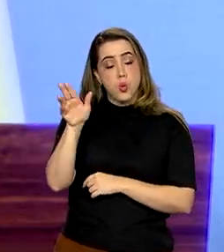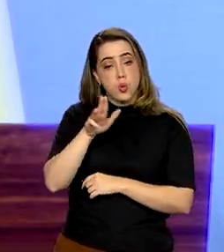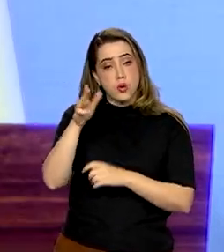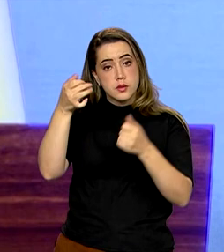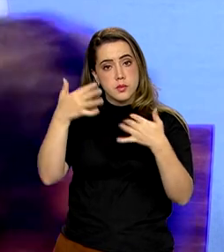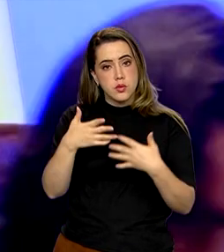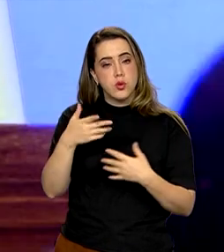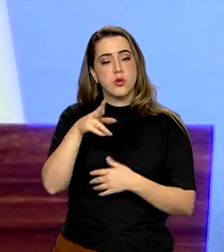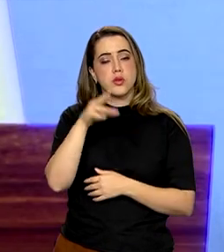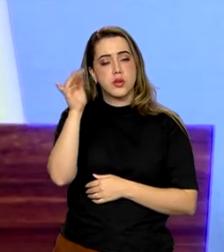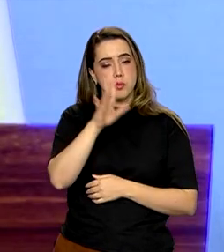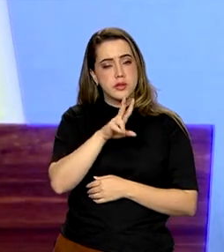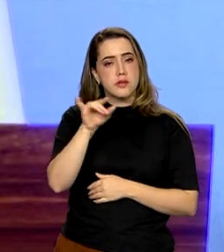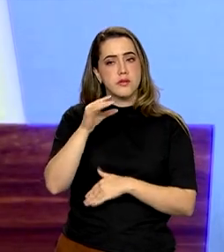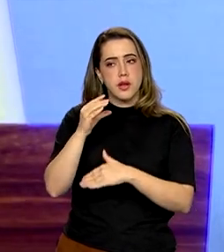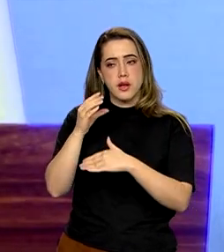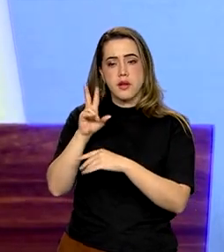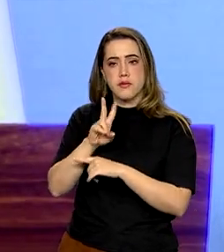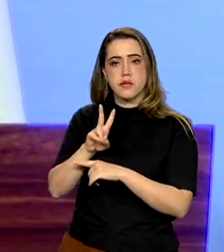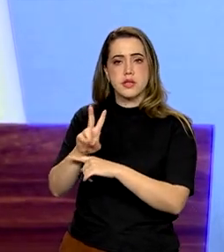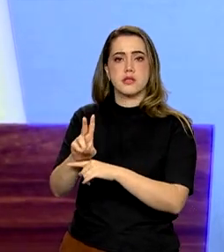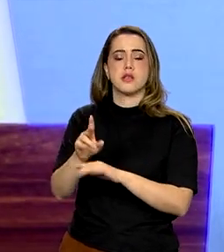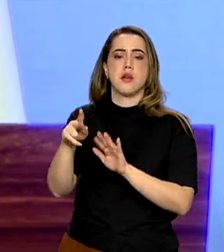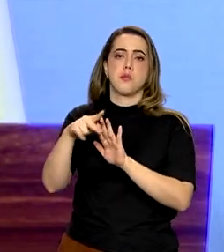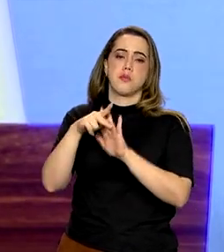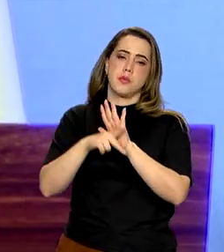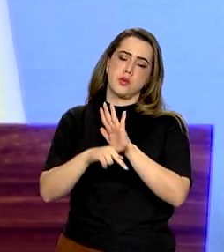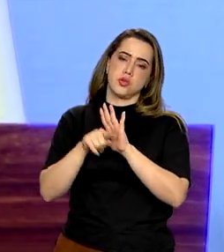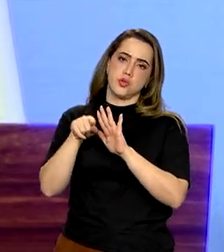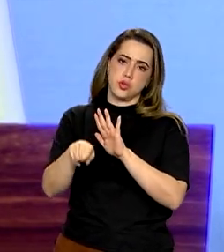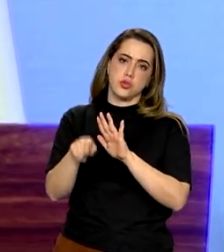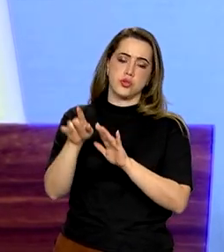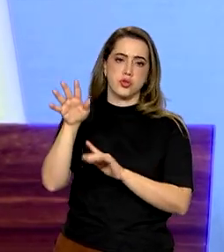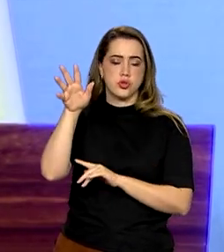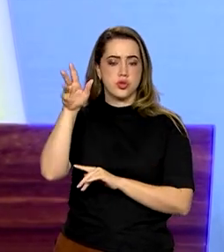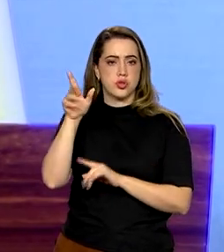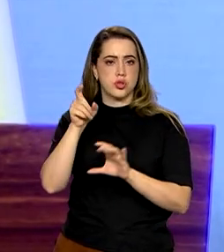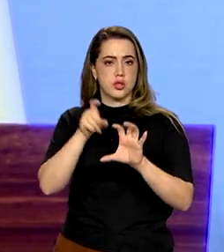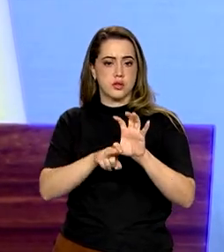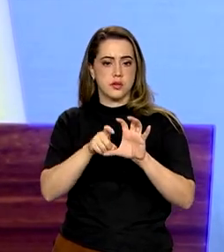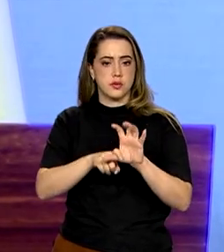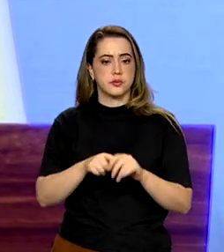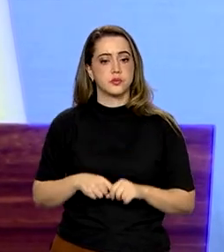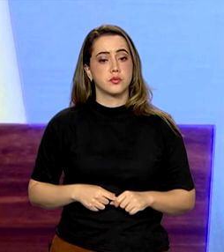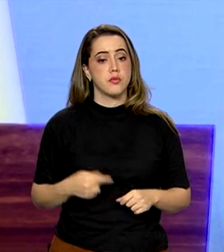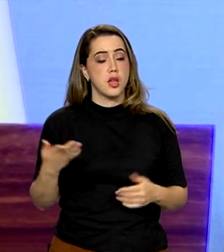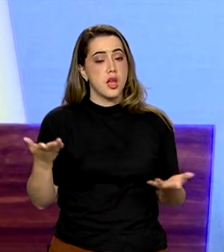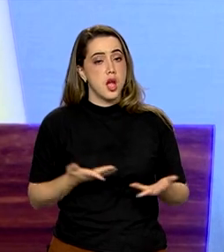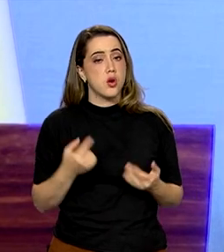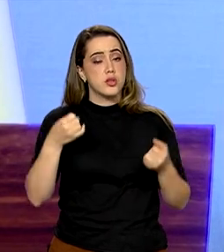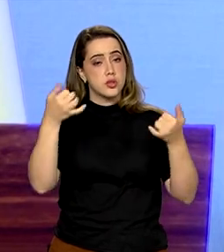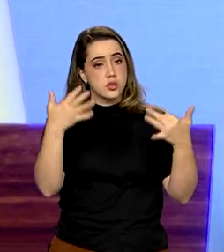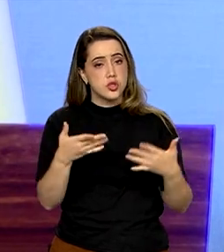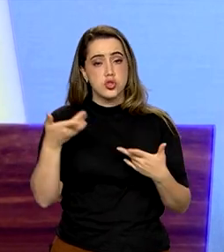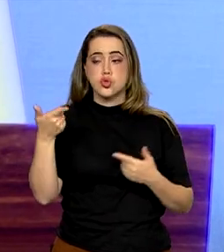financiar projetos em Angola. E agora nós voltamos à África para dizer aos empresários